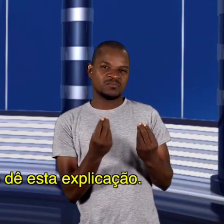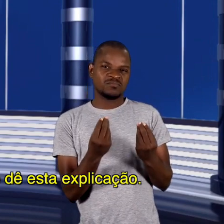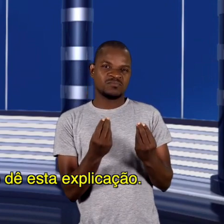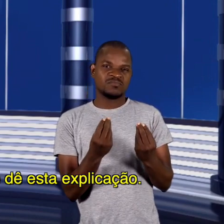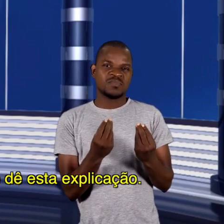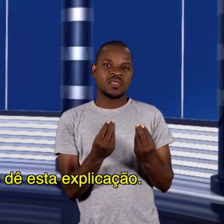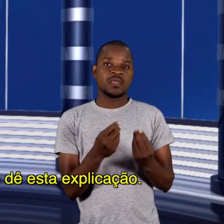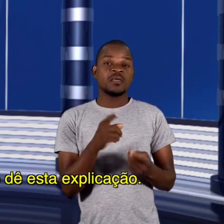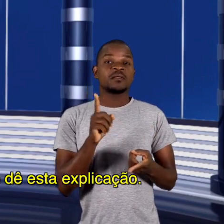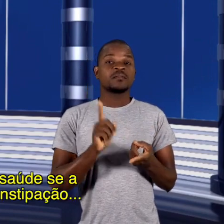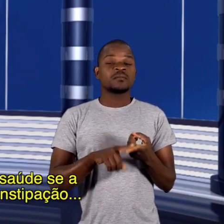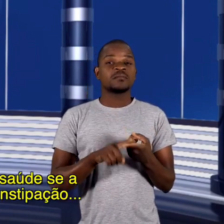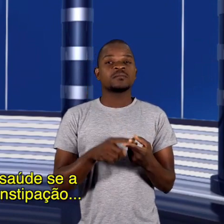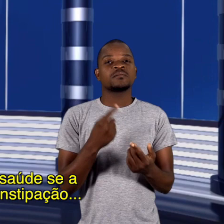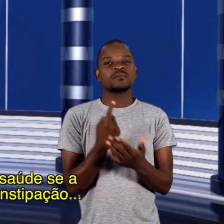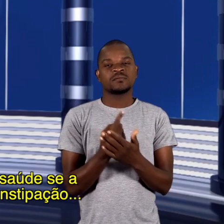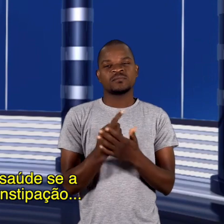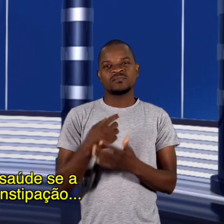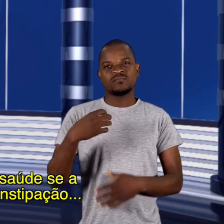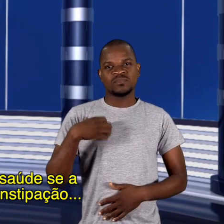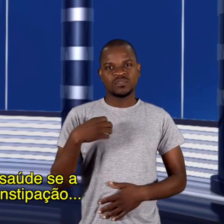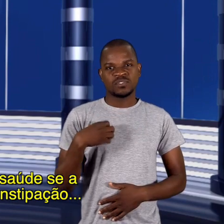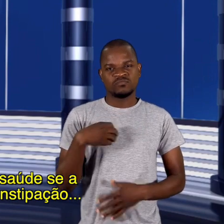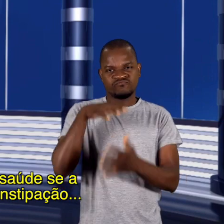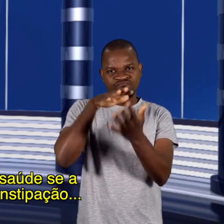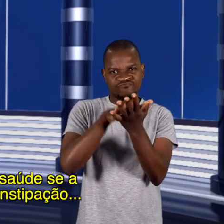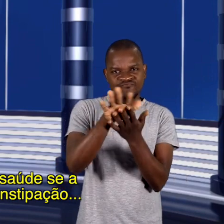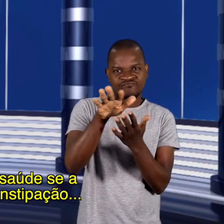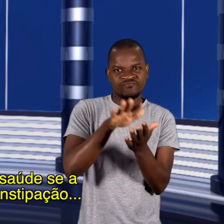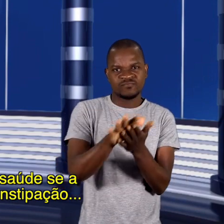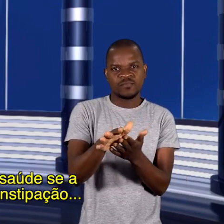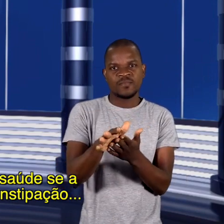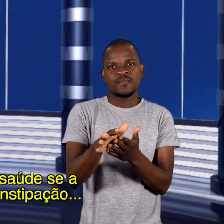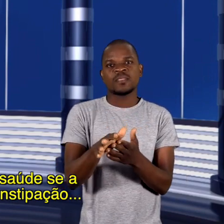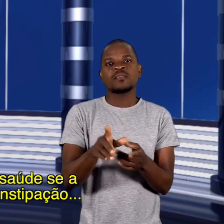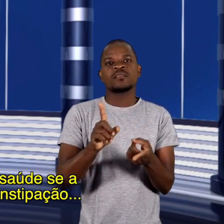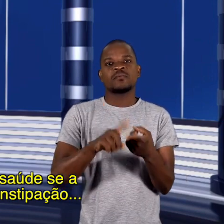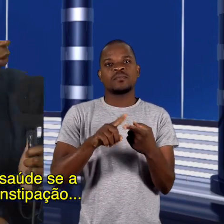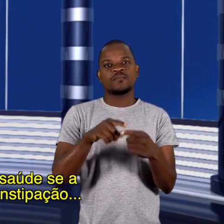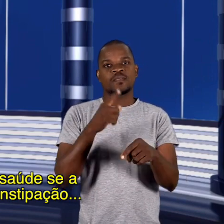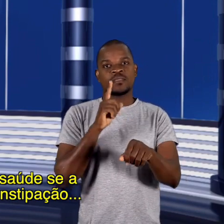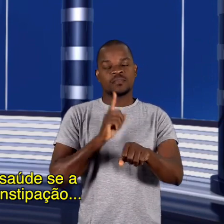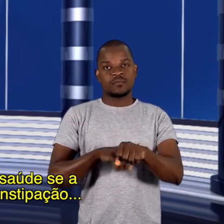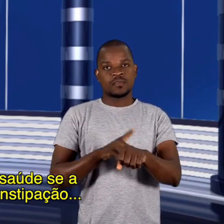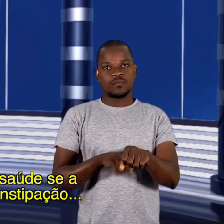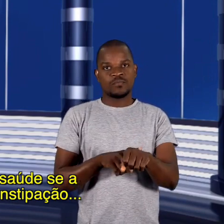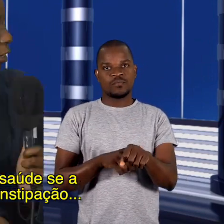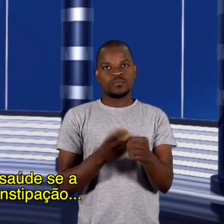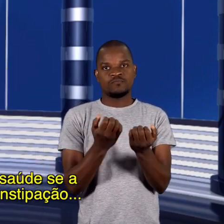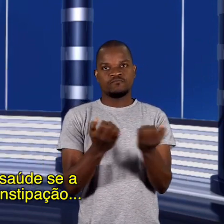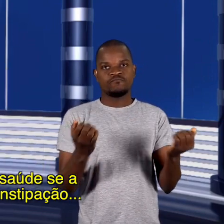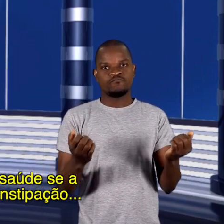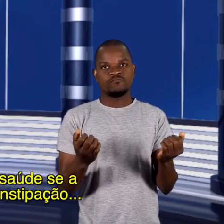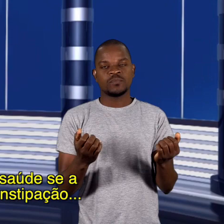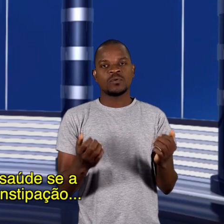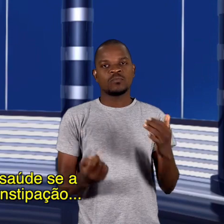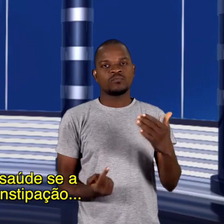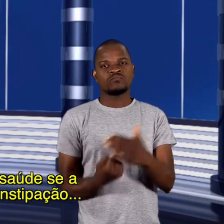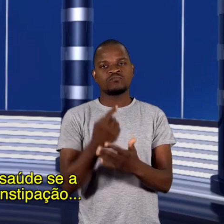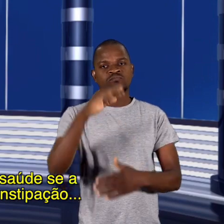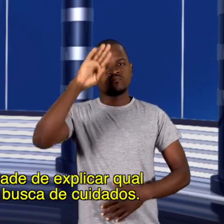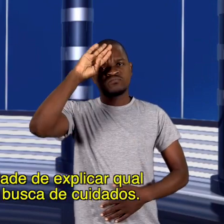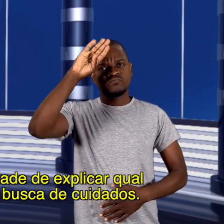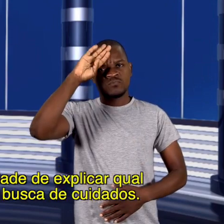e dê esta explicação. Quando é que eu tenho que ir a correr com a minha criança se ela apresentar, por exemplo, uma febre, se apresentar uma constipação?